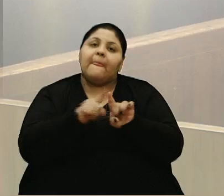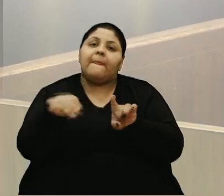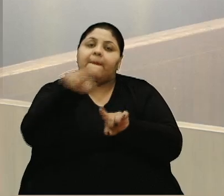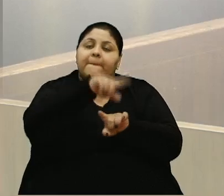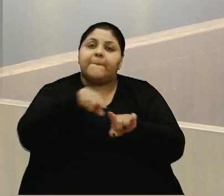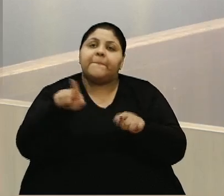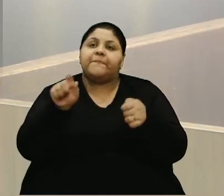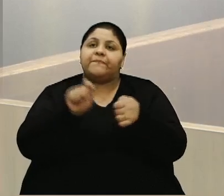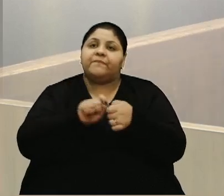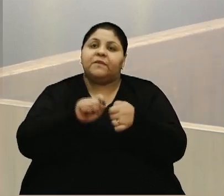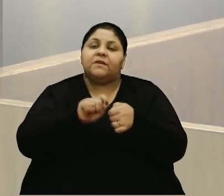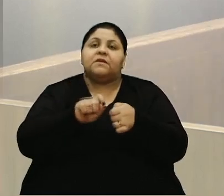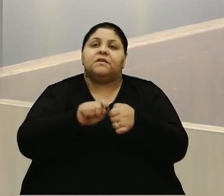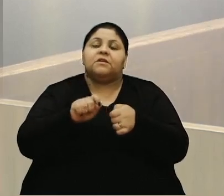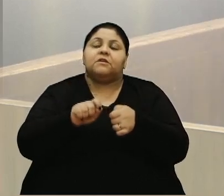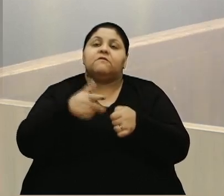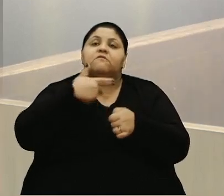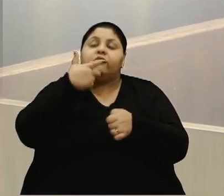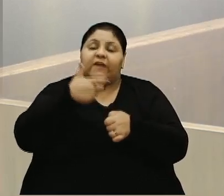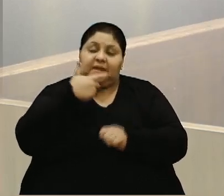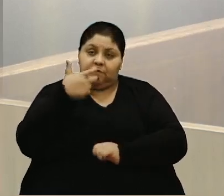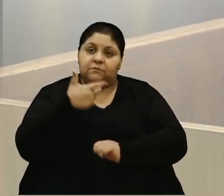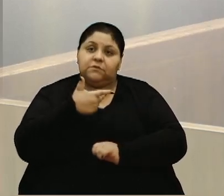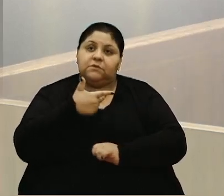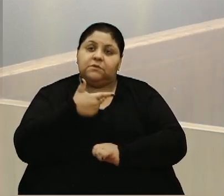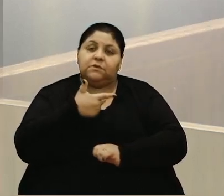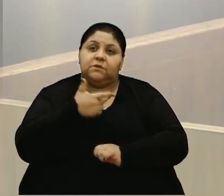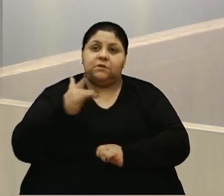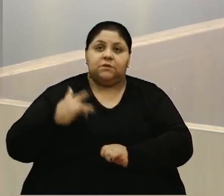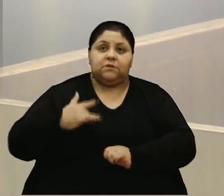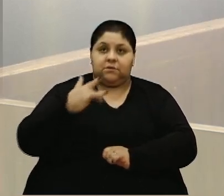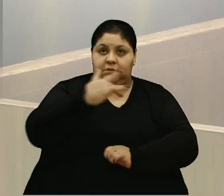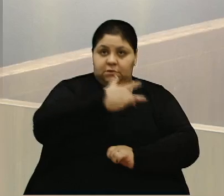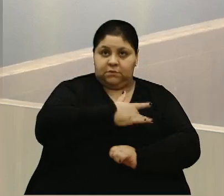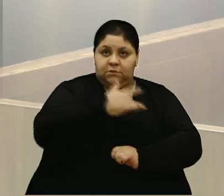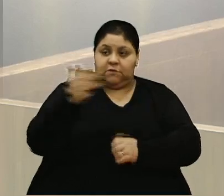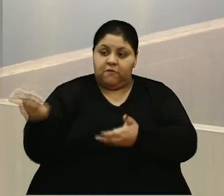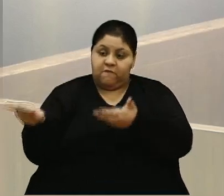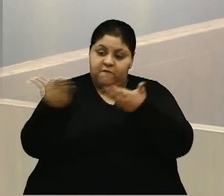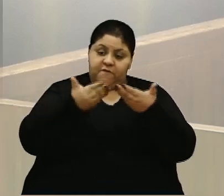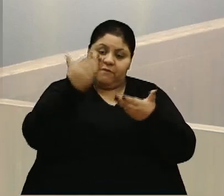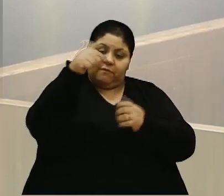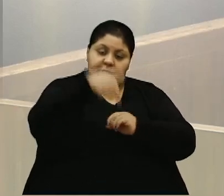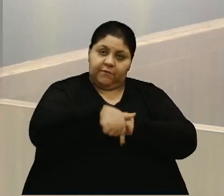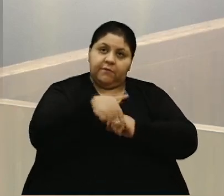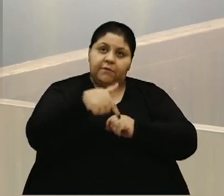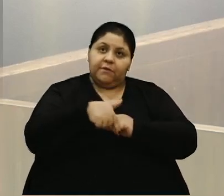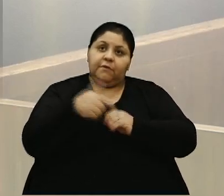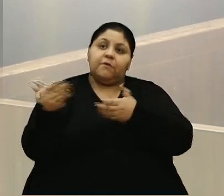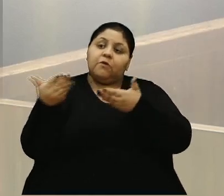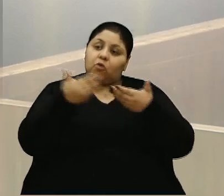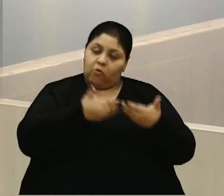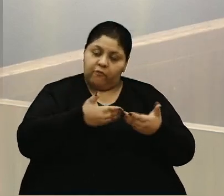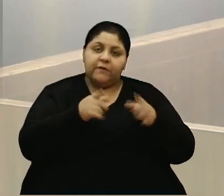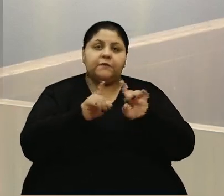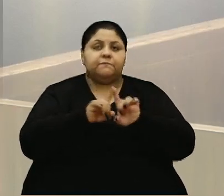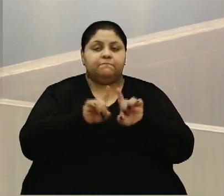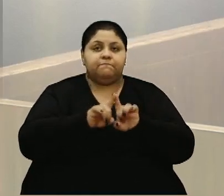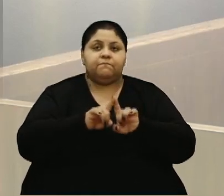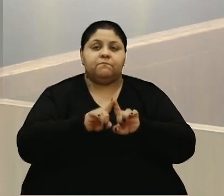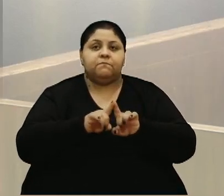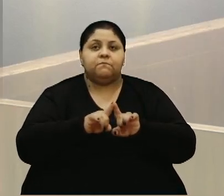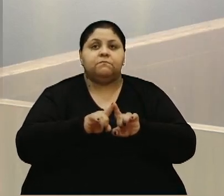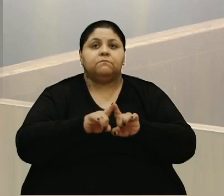fizemos aqui a fala várias vezes de que a secretária Grégora viesse aqui fosse convidada para isso